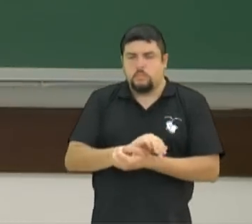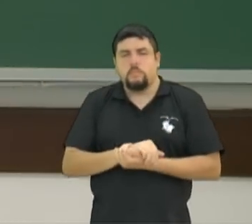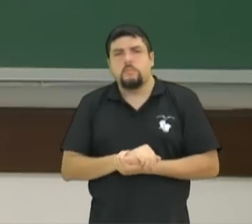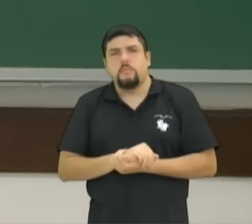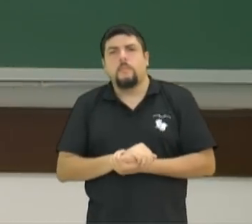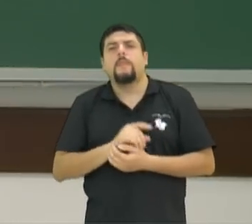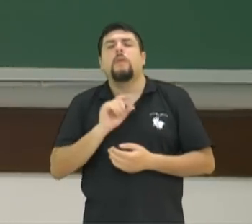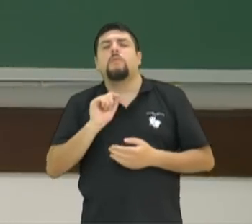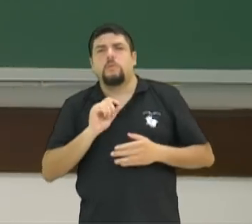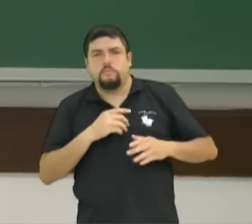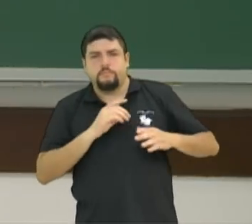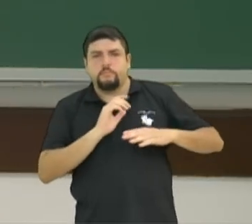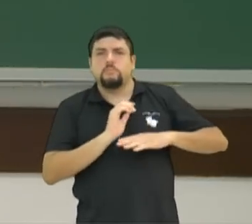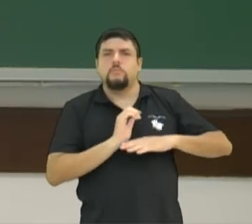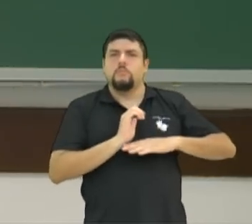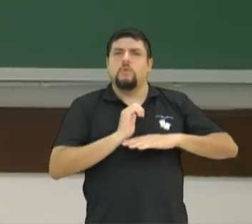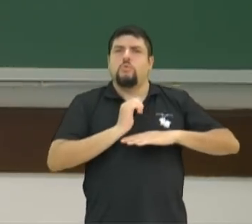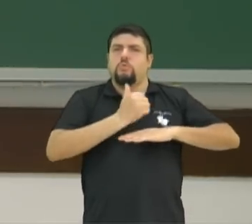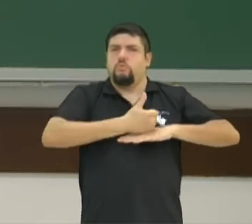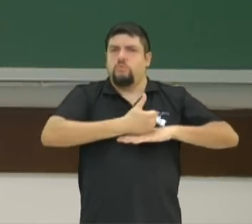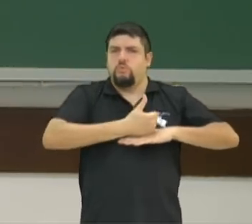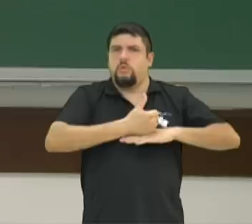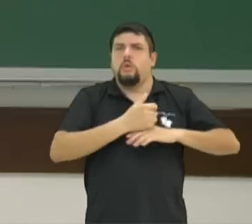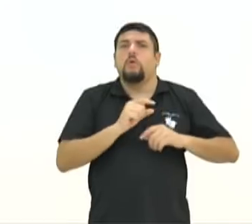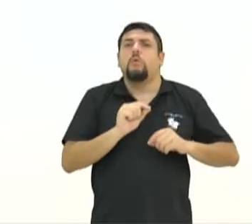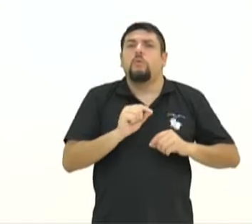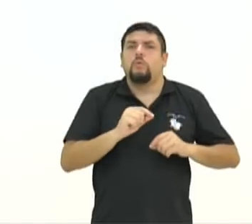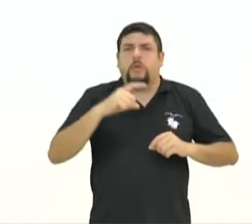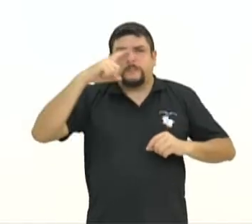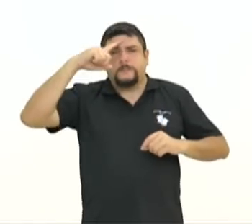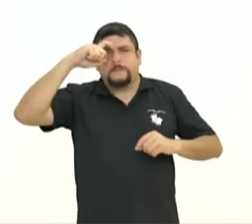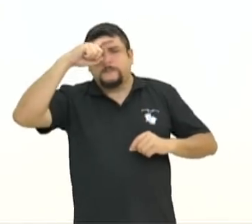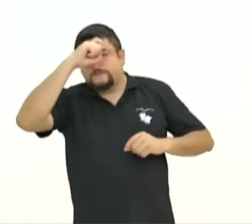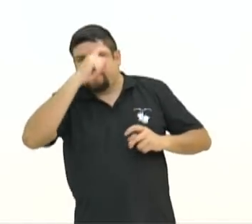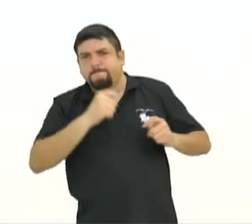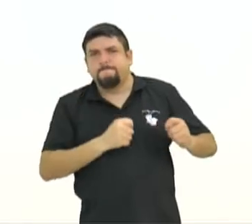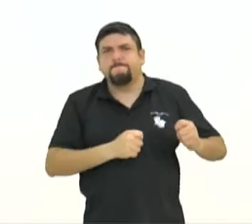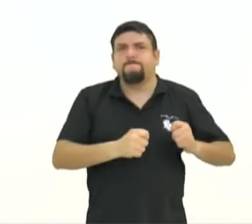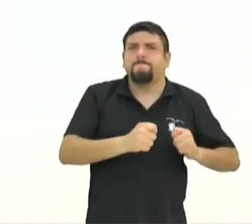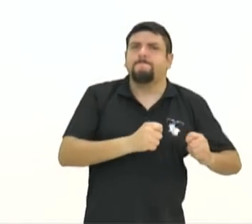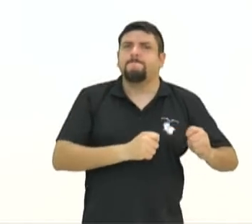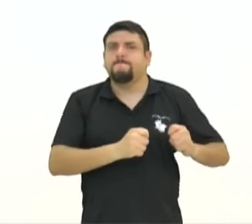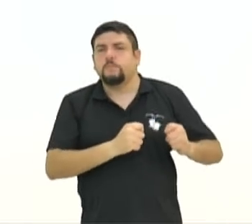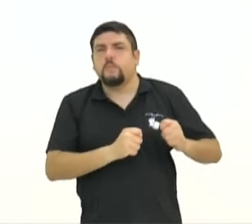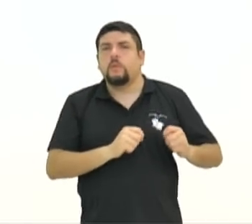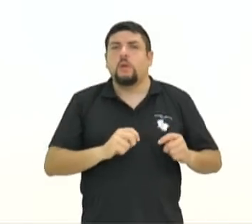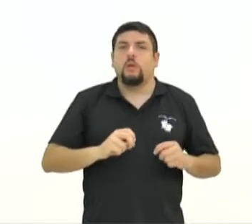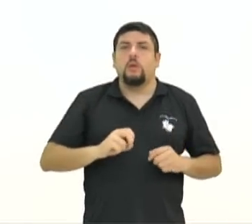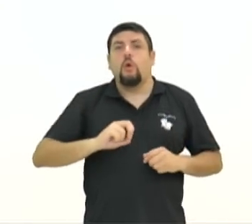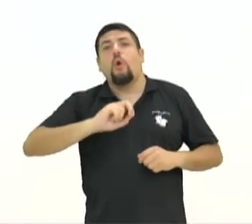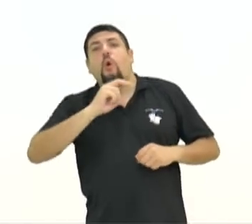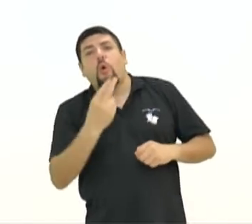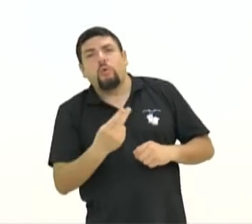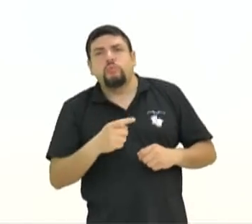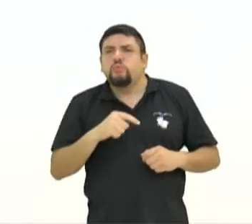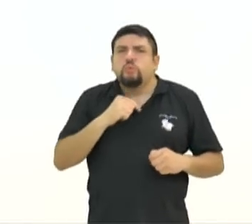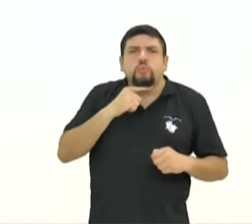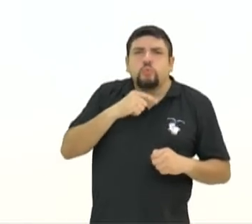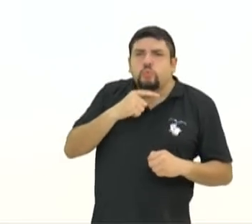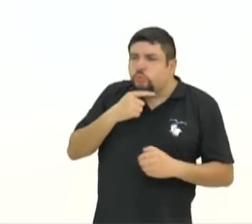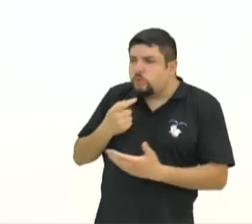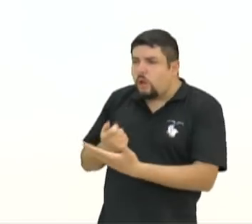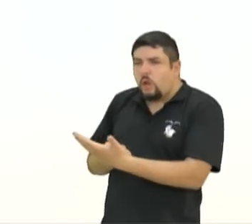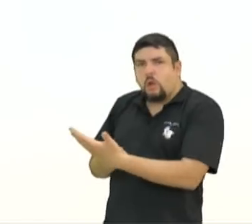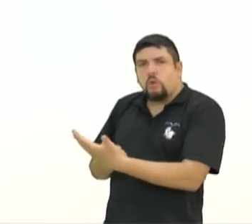senhor de escravos que passava por dificuldades financeiras ou não tinha meios, né, para explorar a mão de obra de todos os